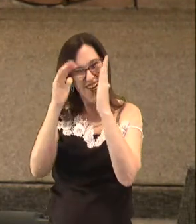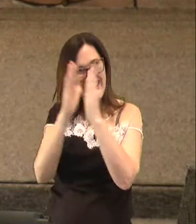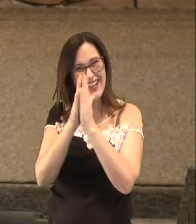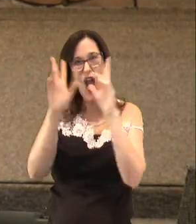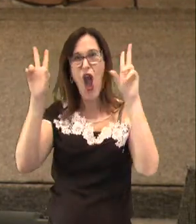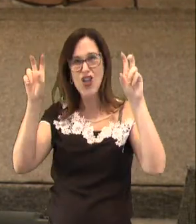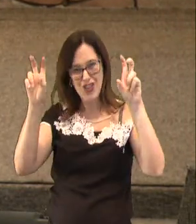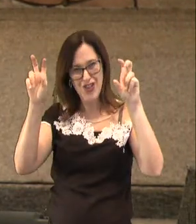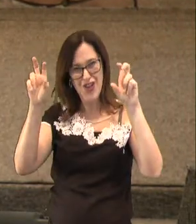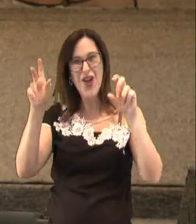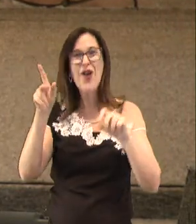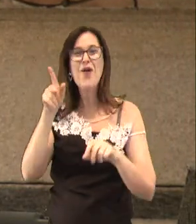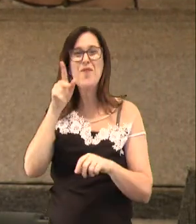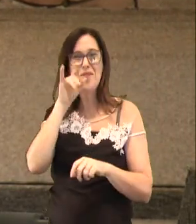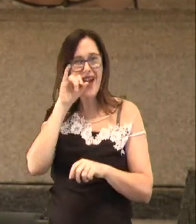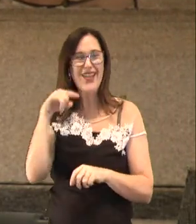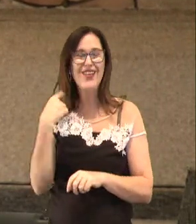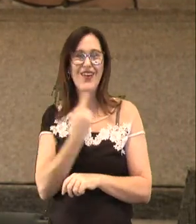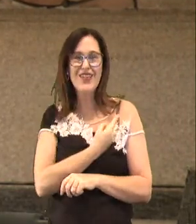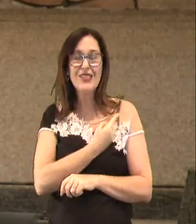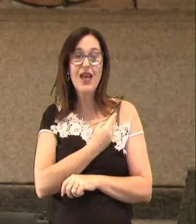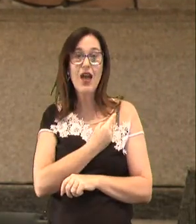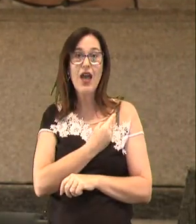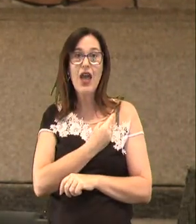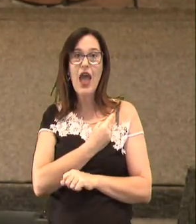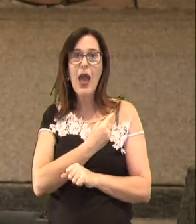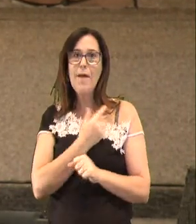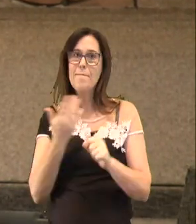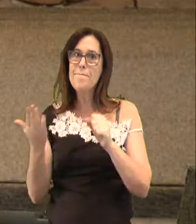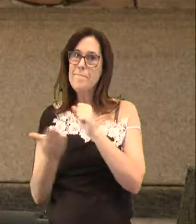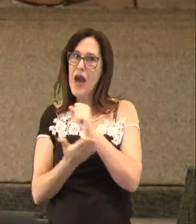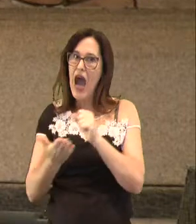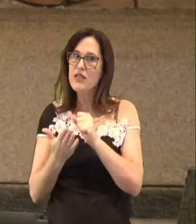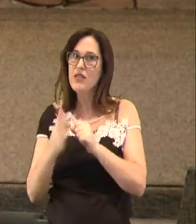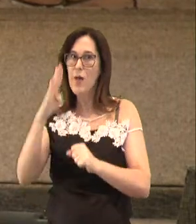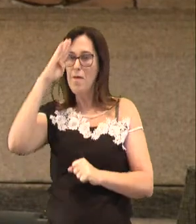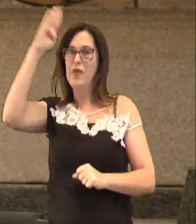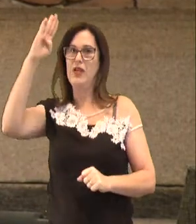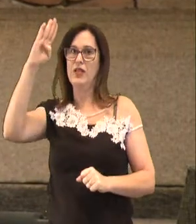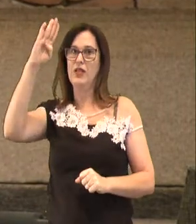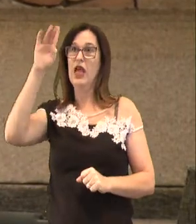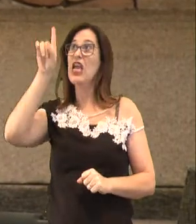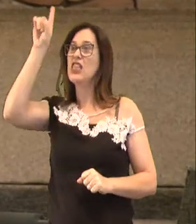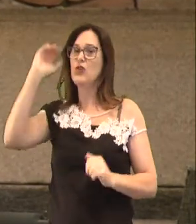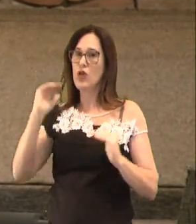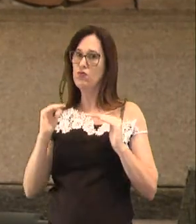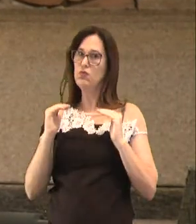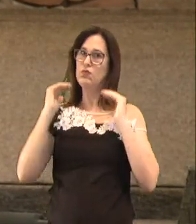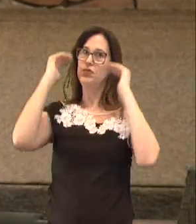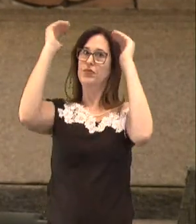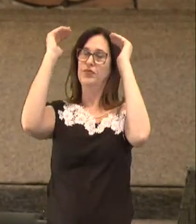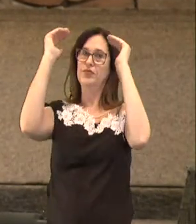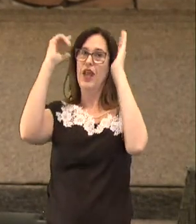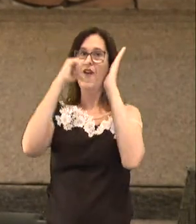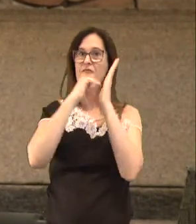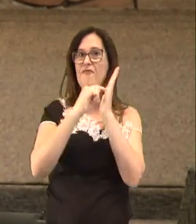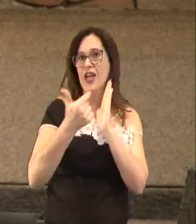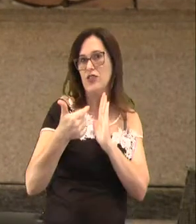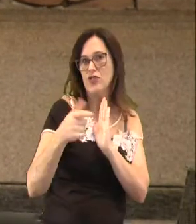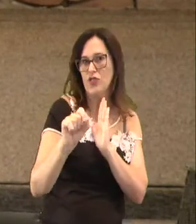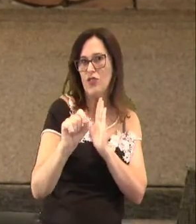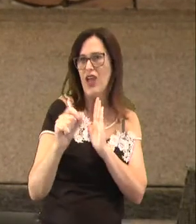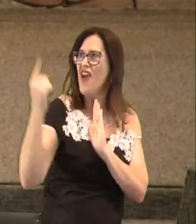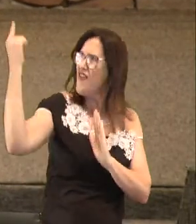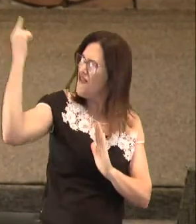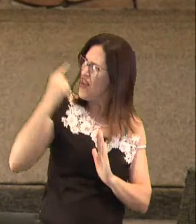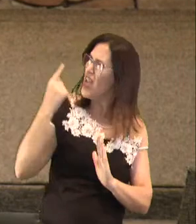chamada de oração do Pai Nosso, é o princípio da soberania. Mateus capítulo 6, agora no verso 10.